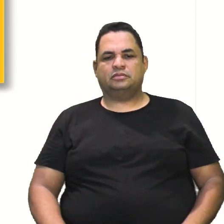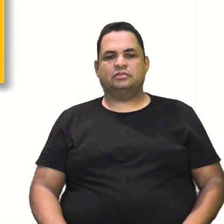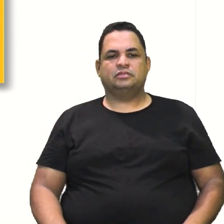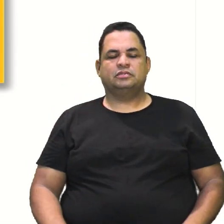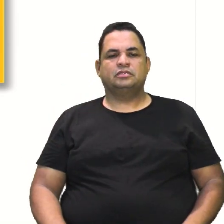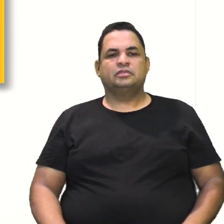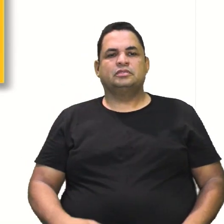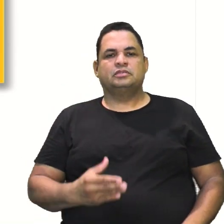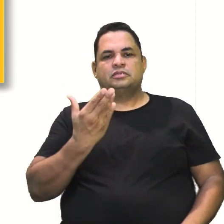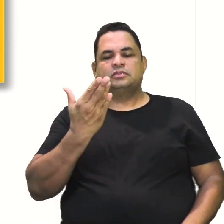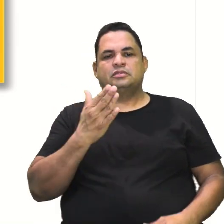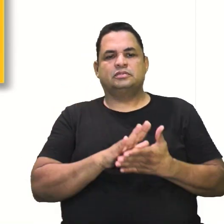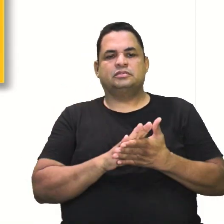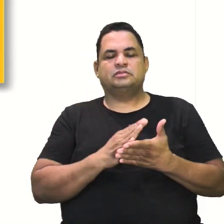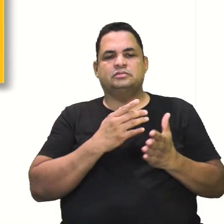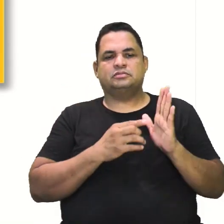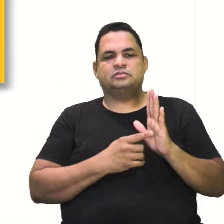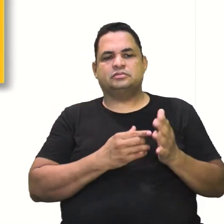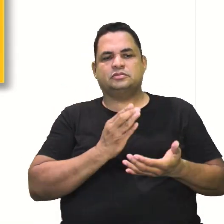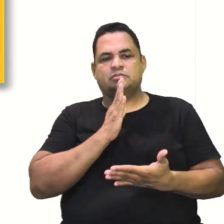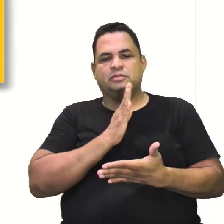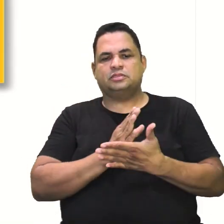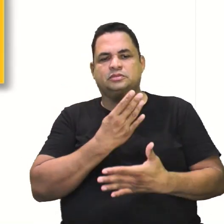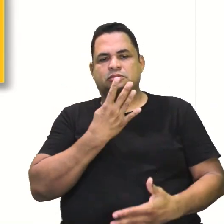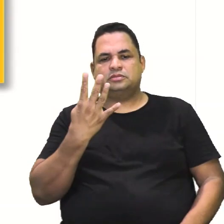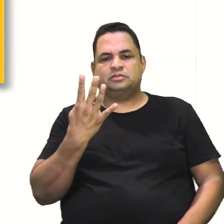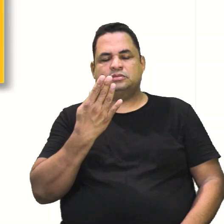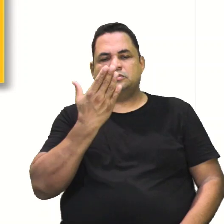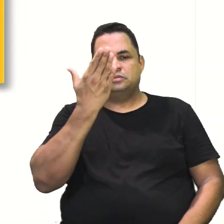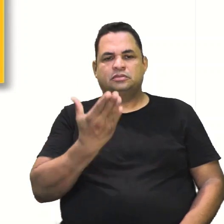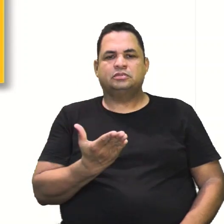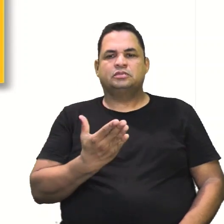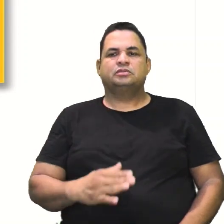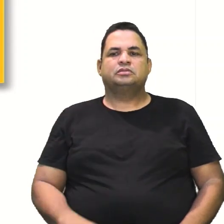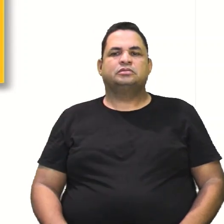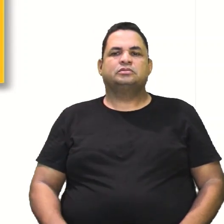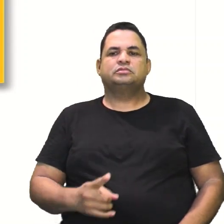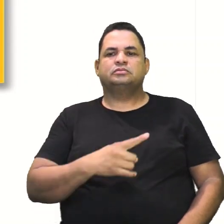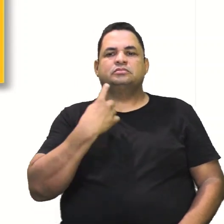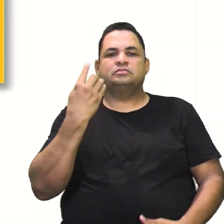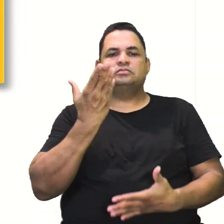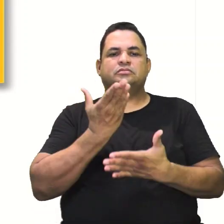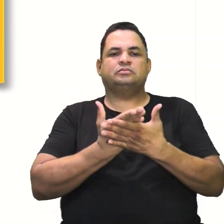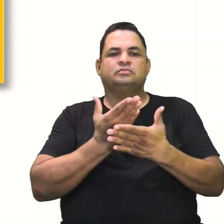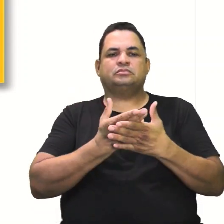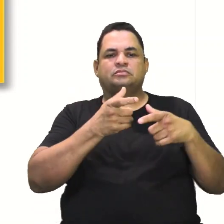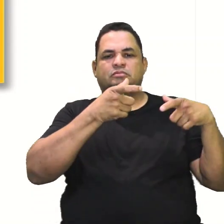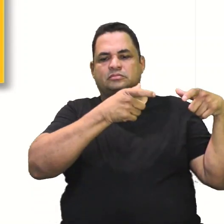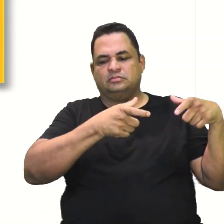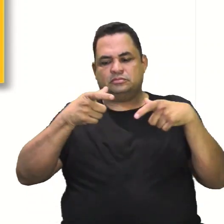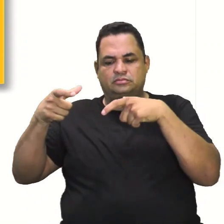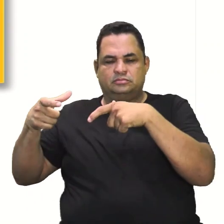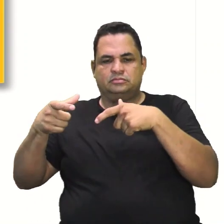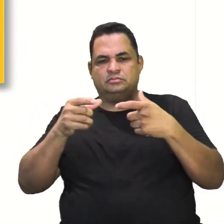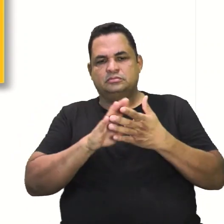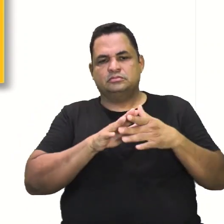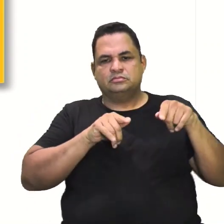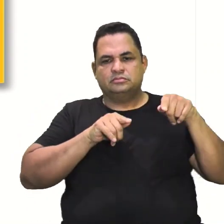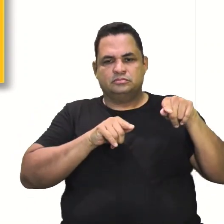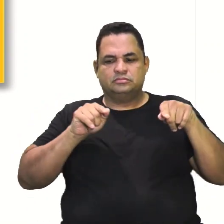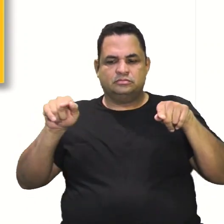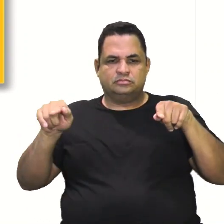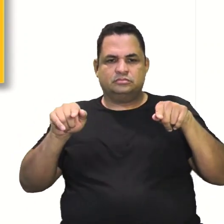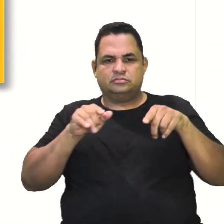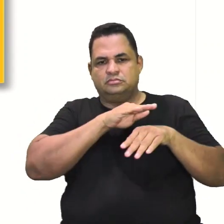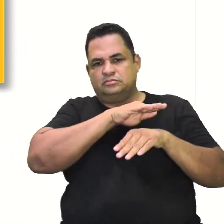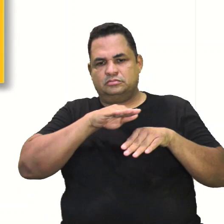ponto e na reta, na sua parte 4. Bora ver, o que vamos estudar hoje então? Posições relativas entre